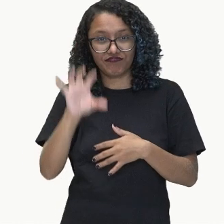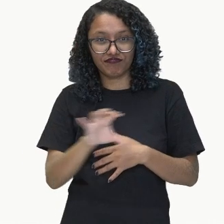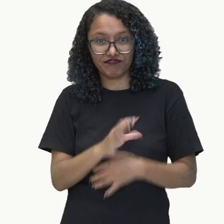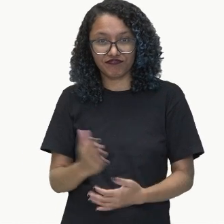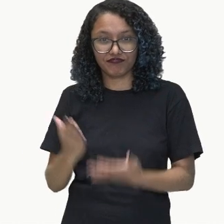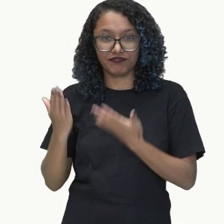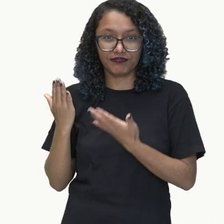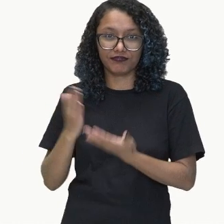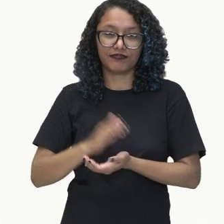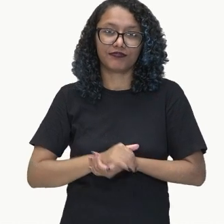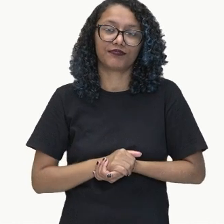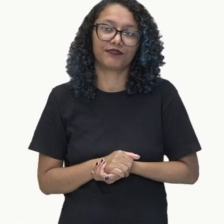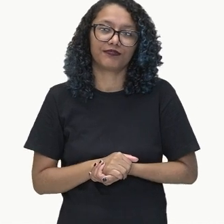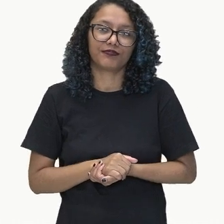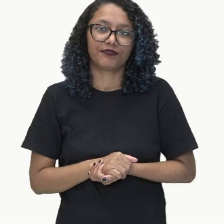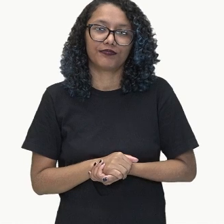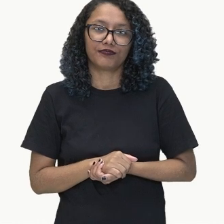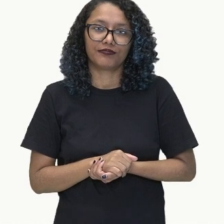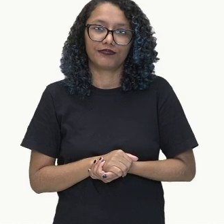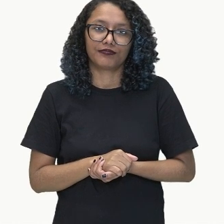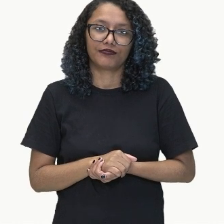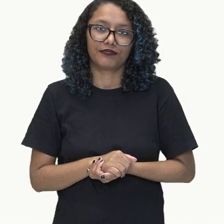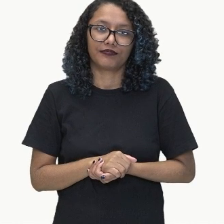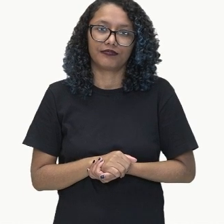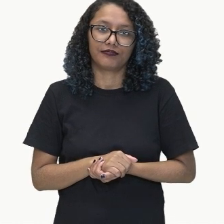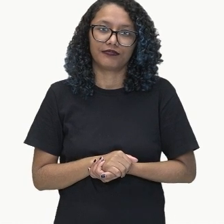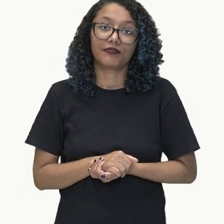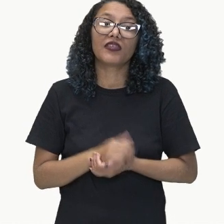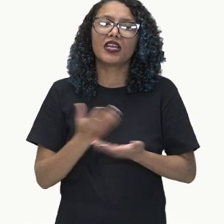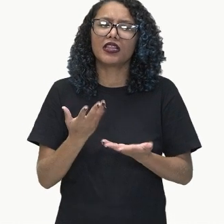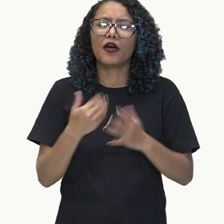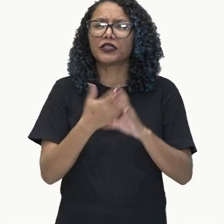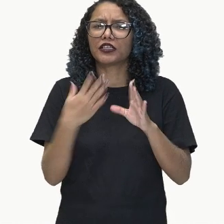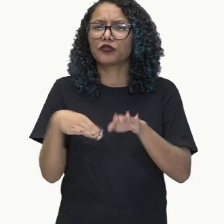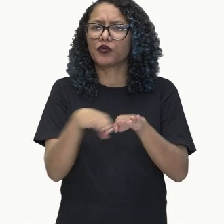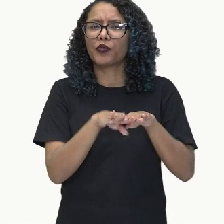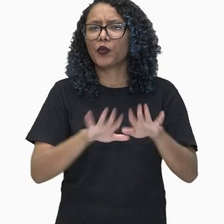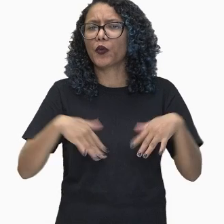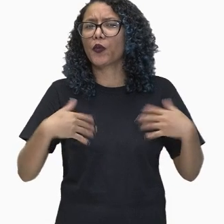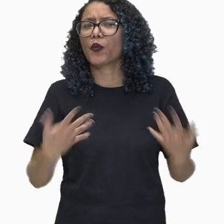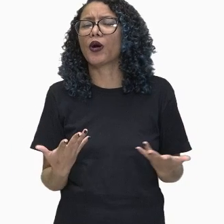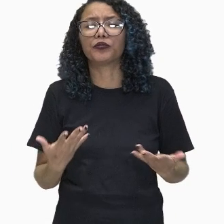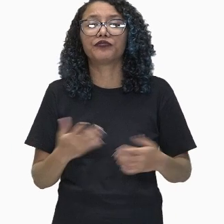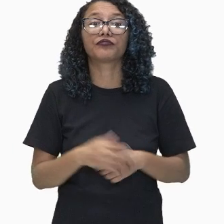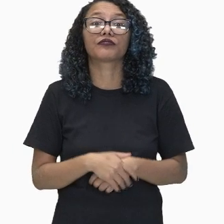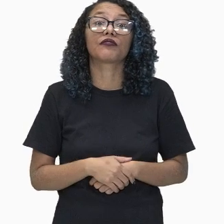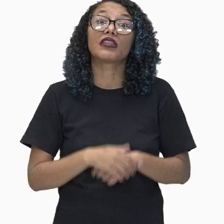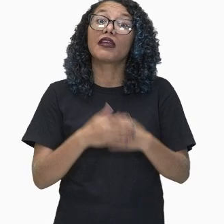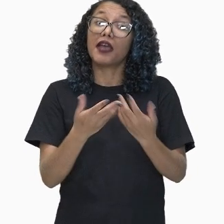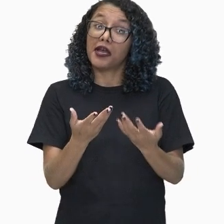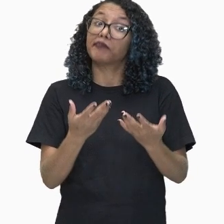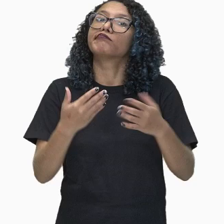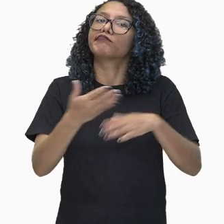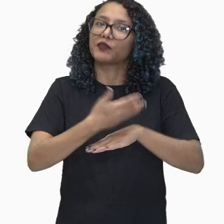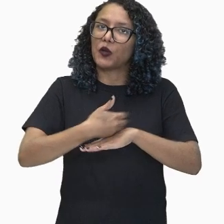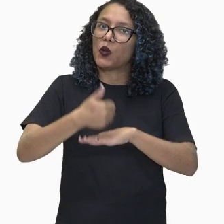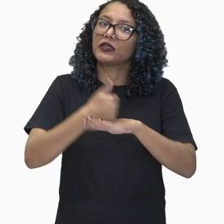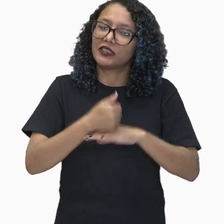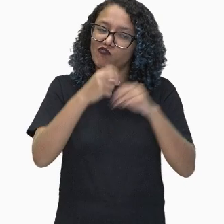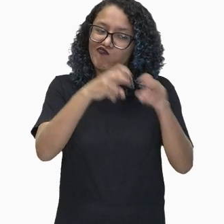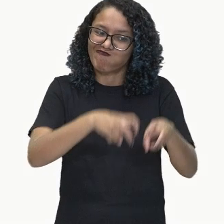gente estudar. E a gente vai verificar o que esses países têm em comum, que é justamente a colonização de exploração.